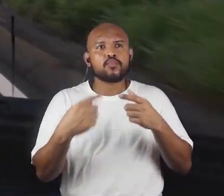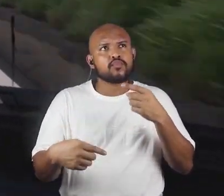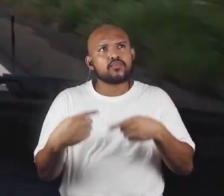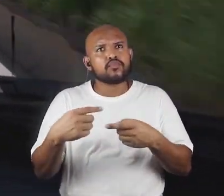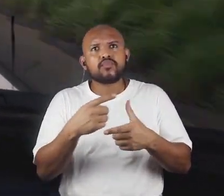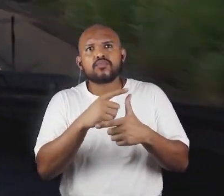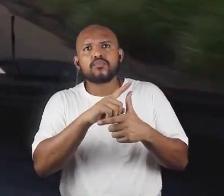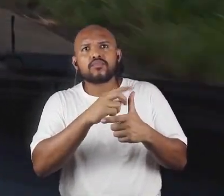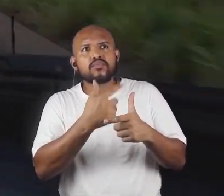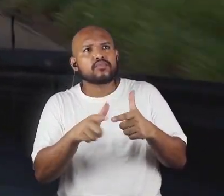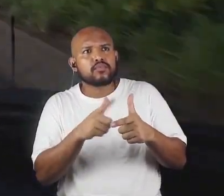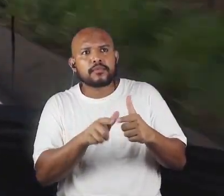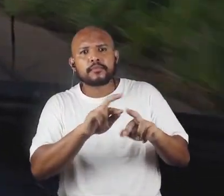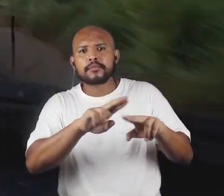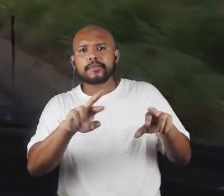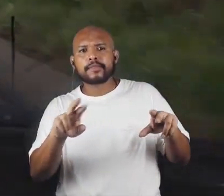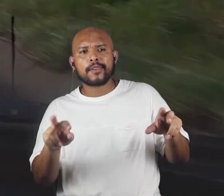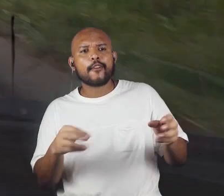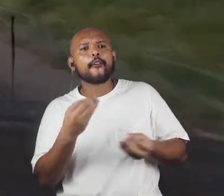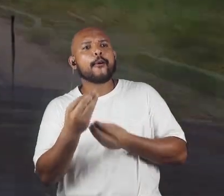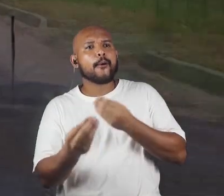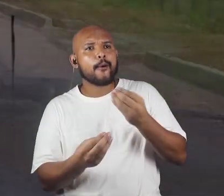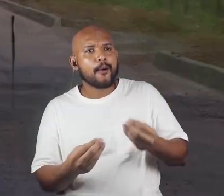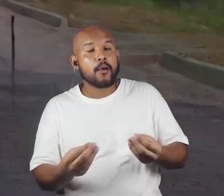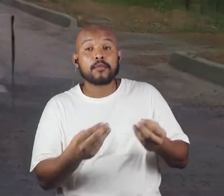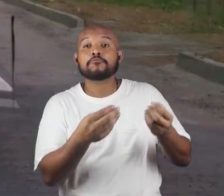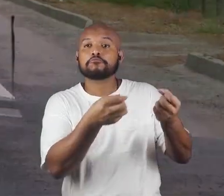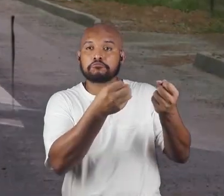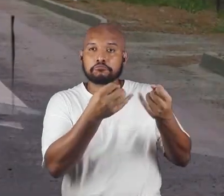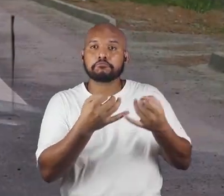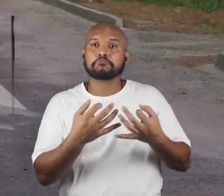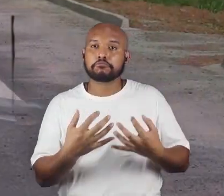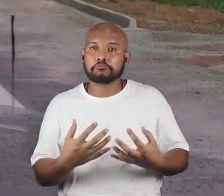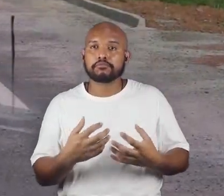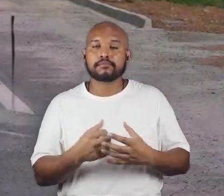Ver quais são as dificuldades que eles estão passando.